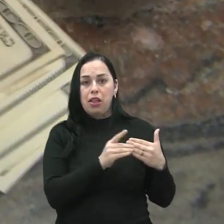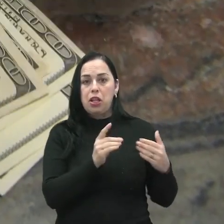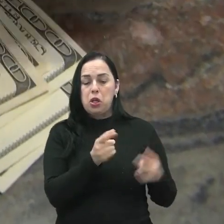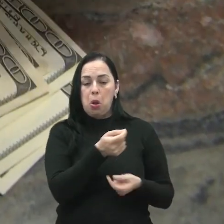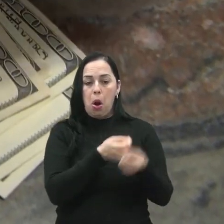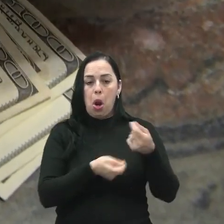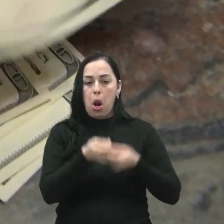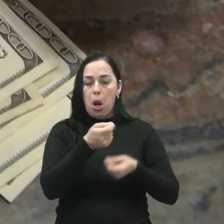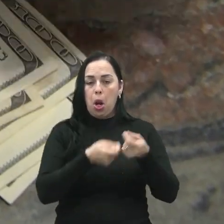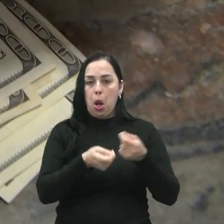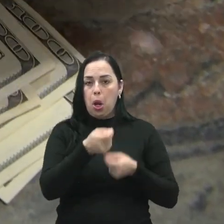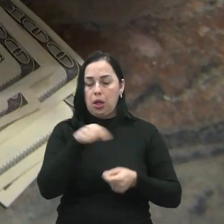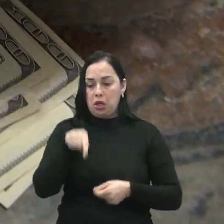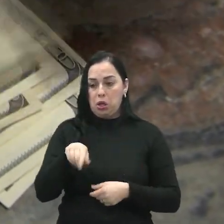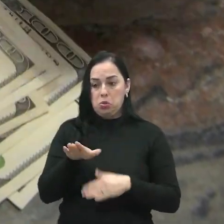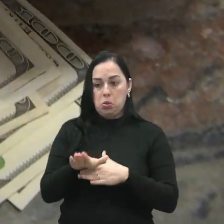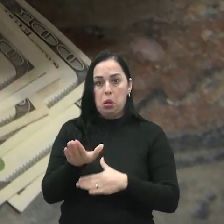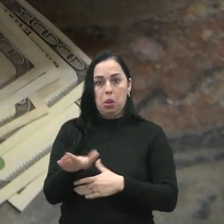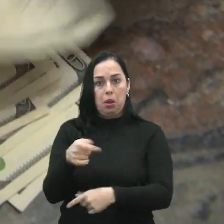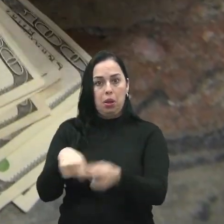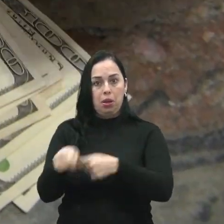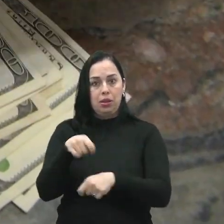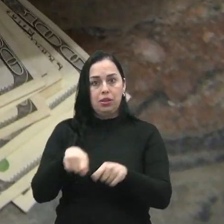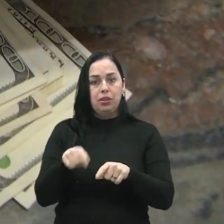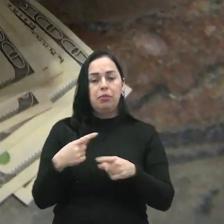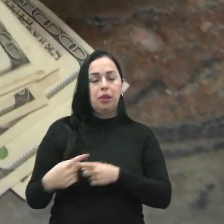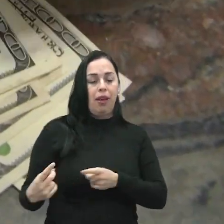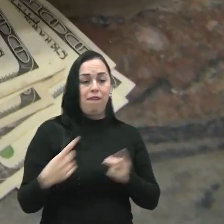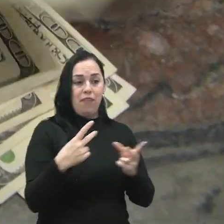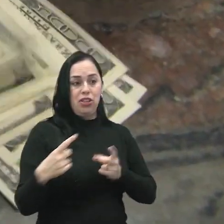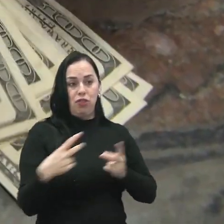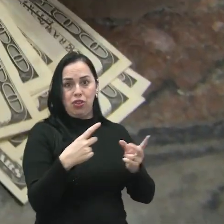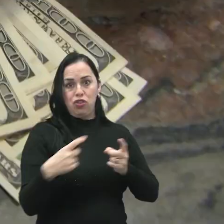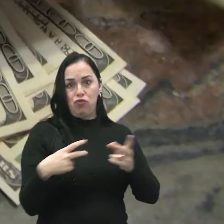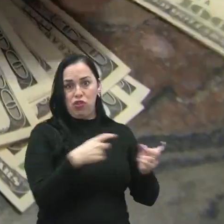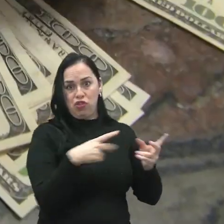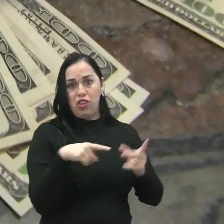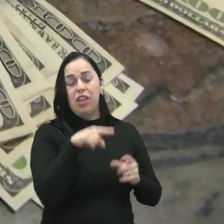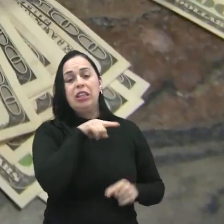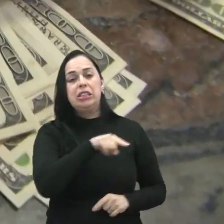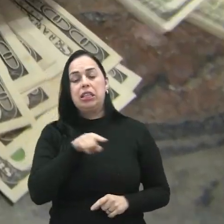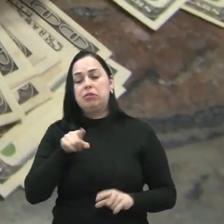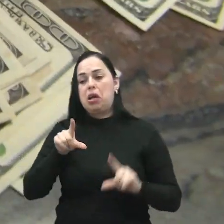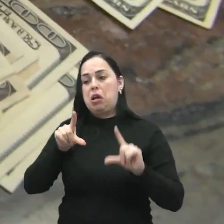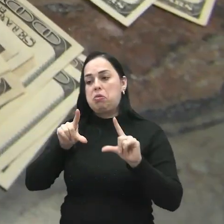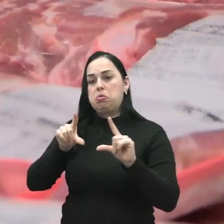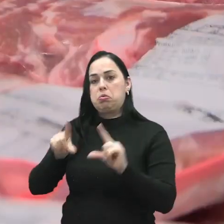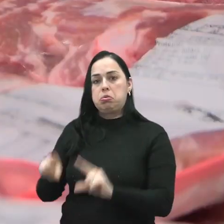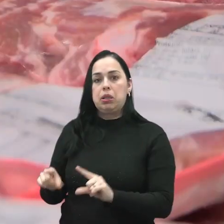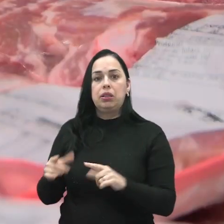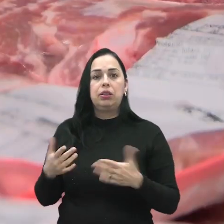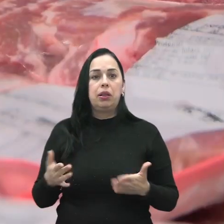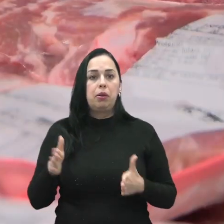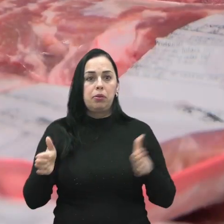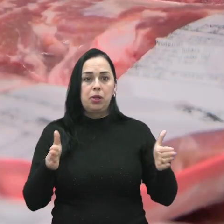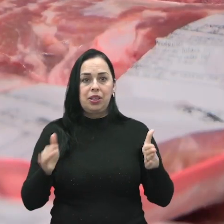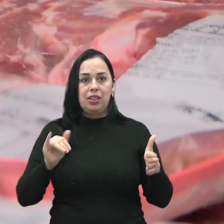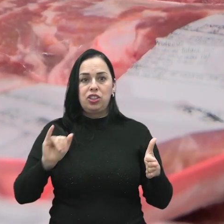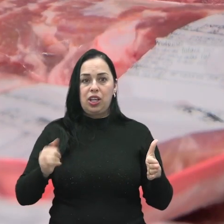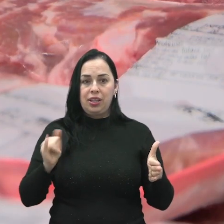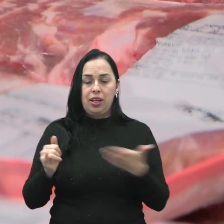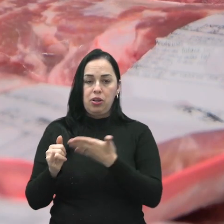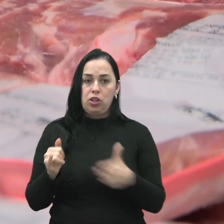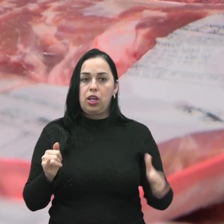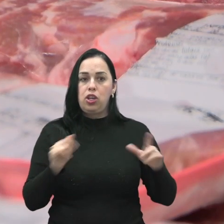que movimenta a economia nacional, com a venda para os Estados Unidos, deve diminuir. Entre janeiro e